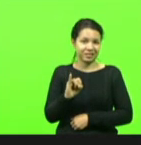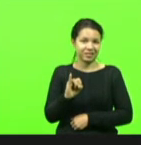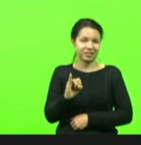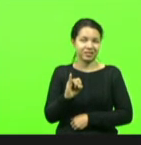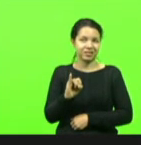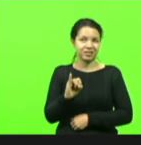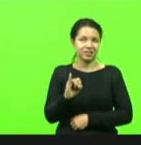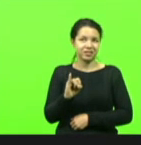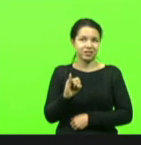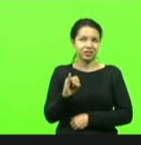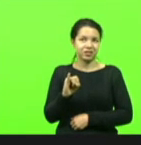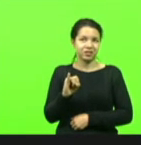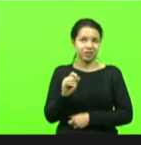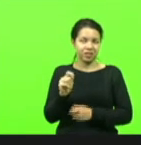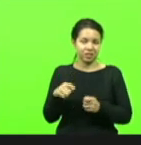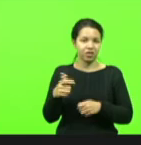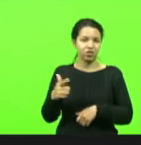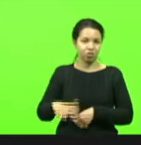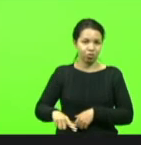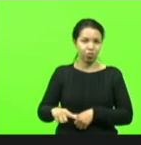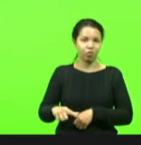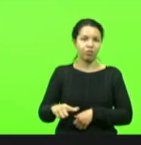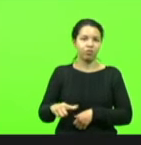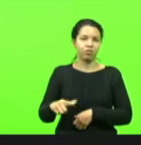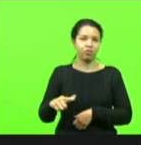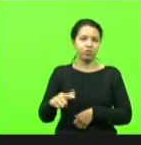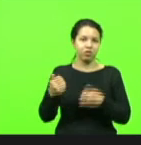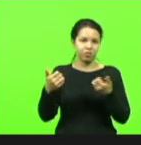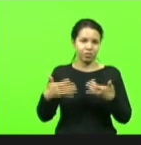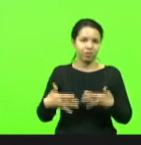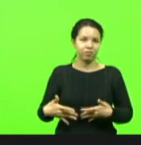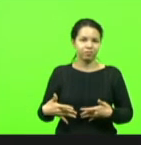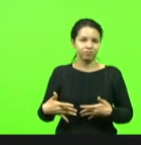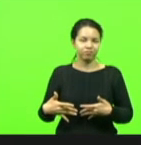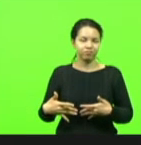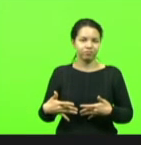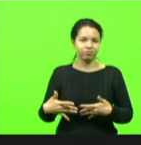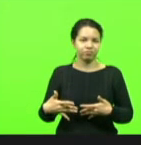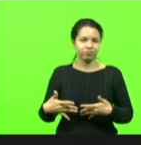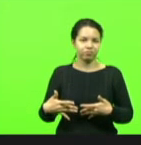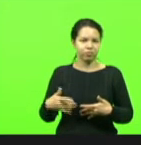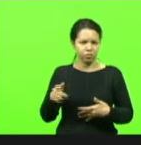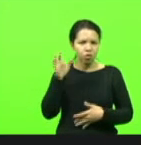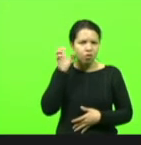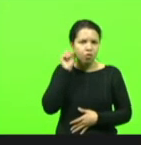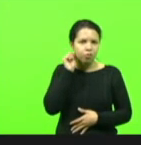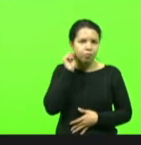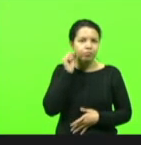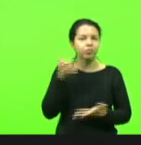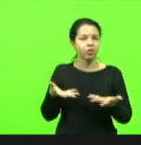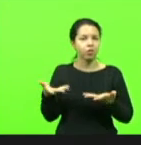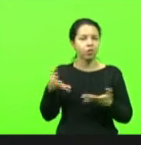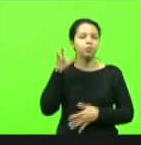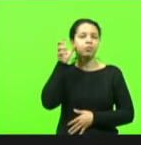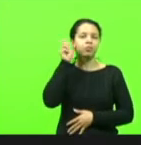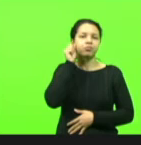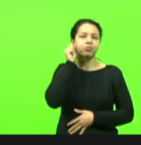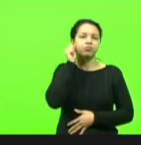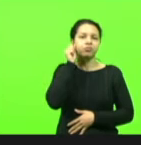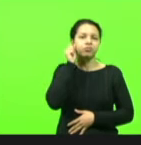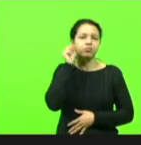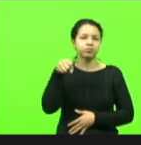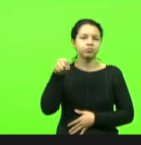repetir o voto final para que a gente possa fazer análise Agora sim